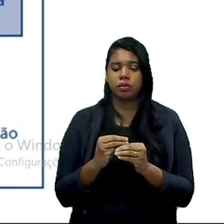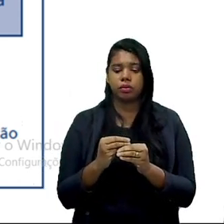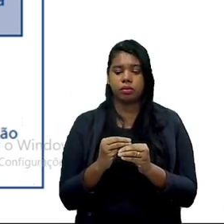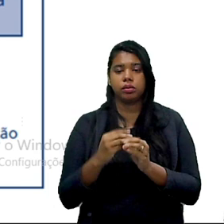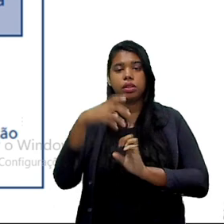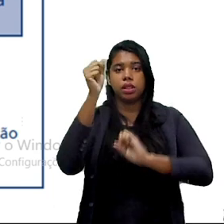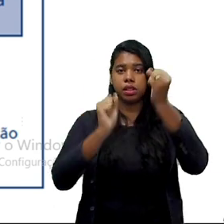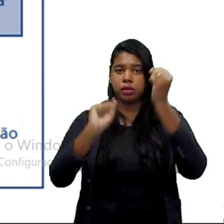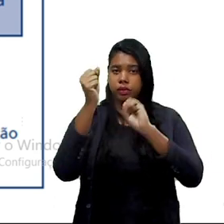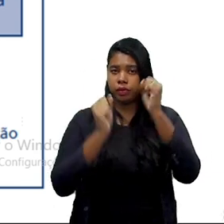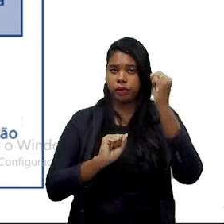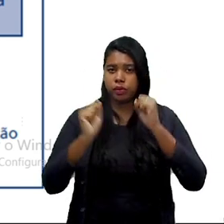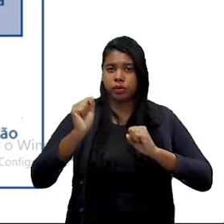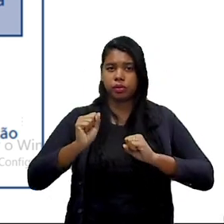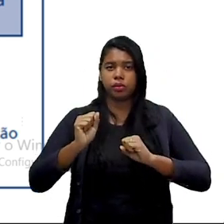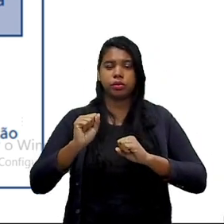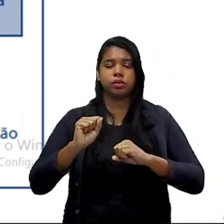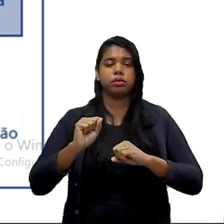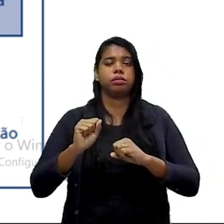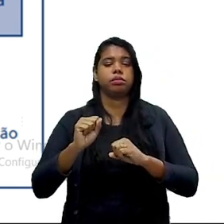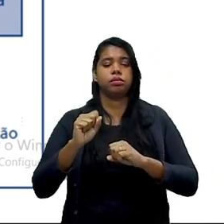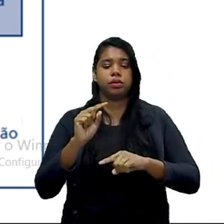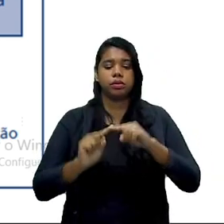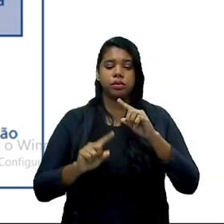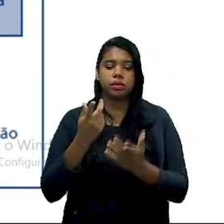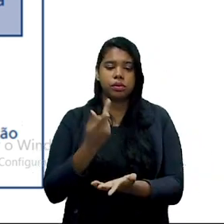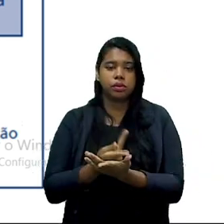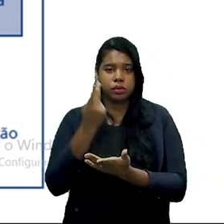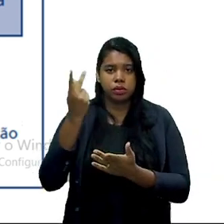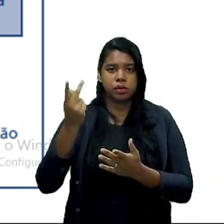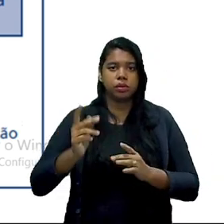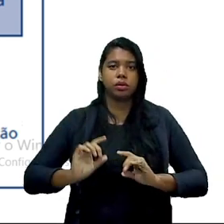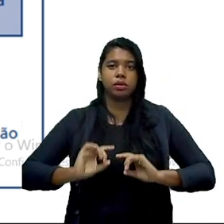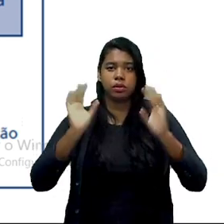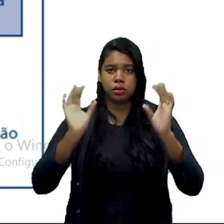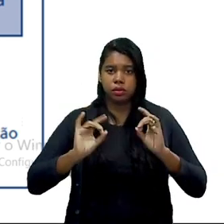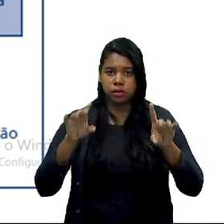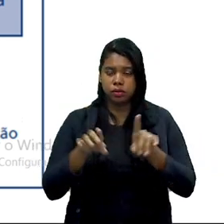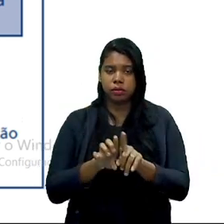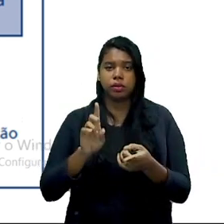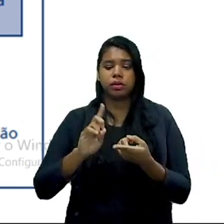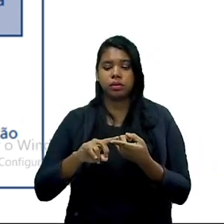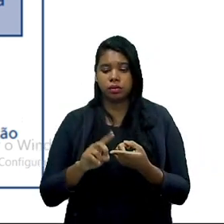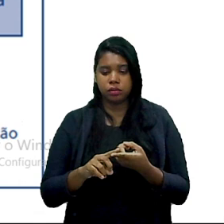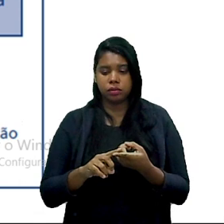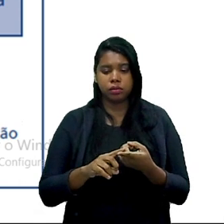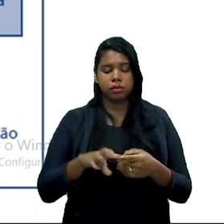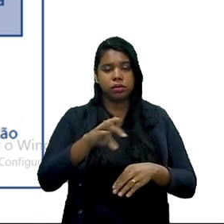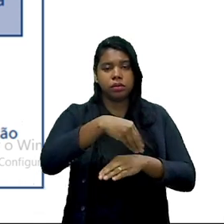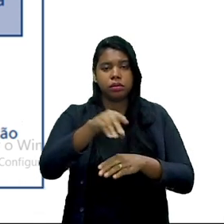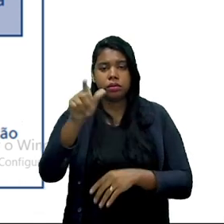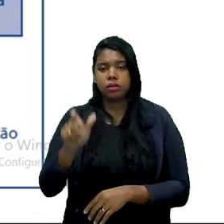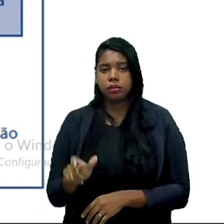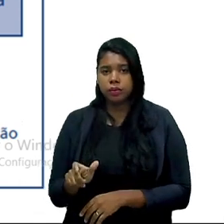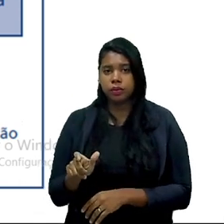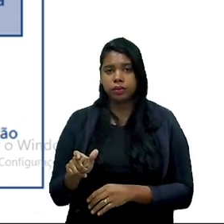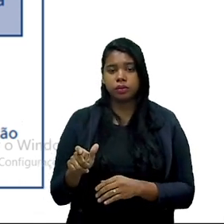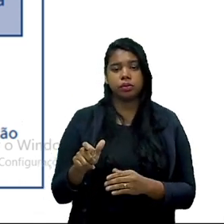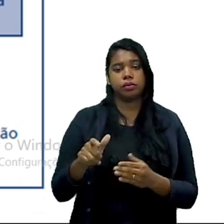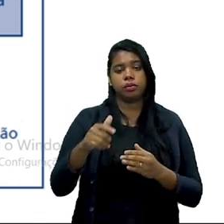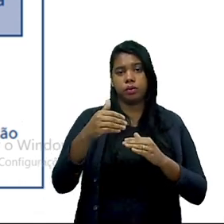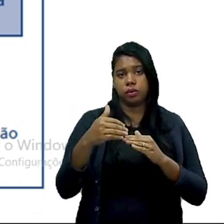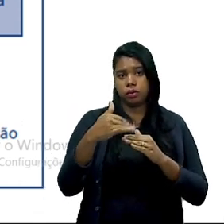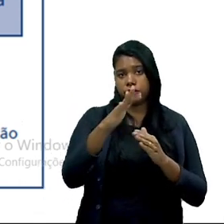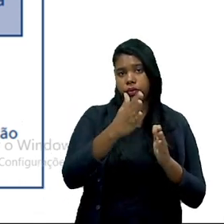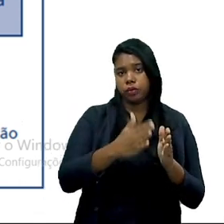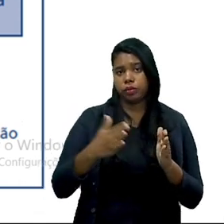passa a produzir. Se for comércio, realiza a comercialização. Se for serviço, passa a prestar serviço. E a partir daí, ele, no